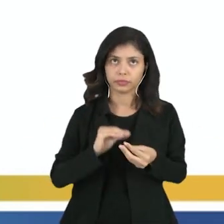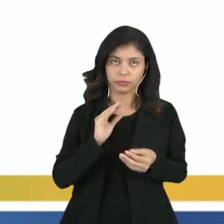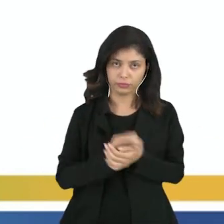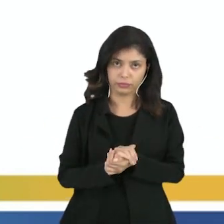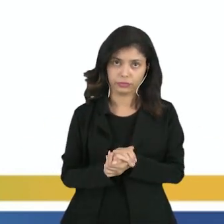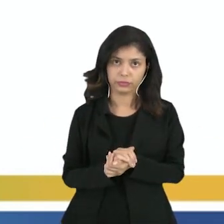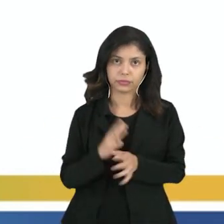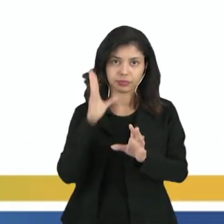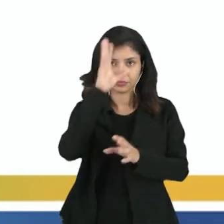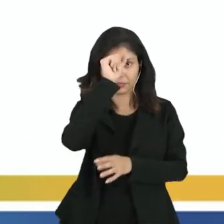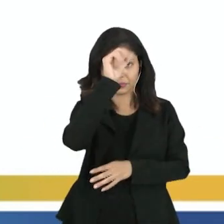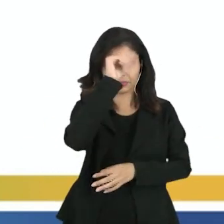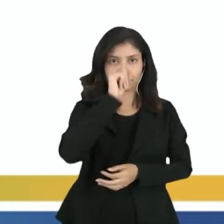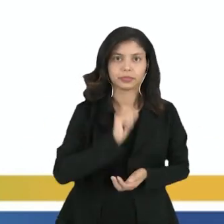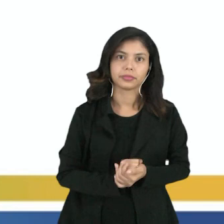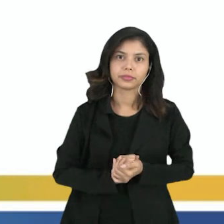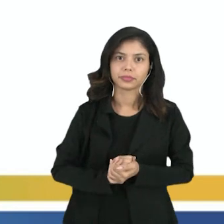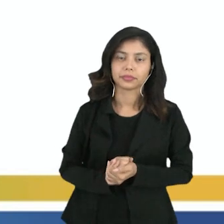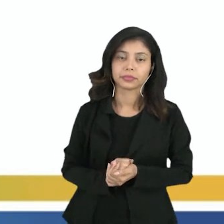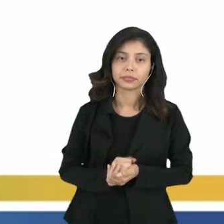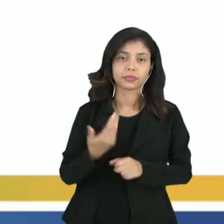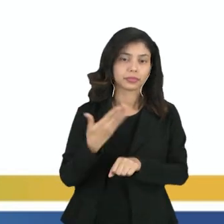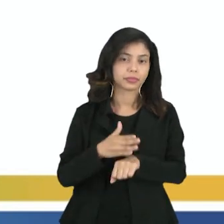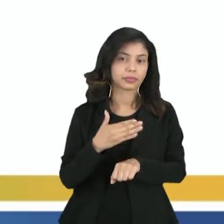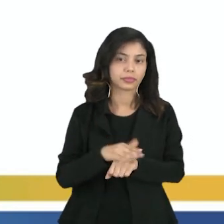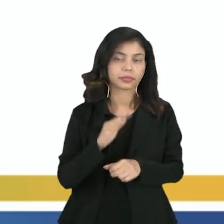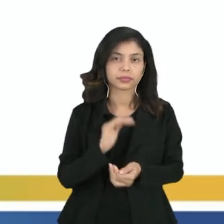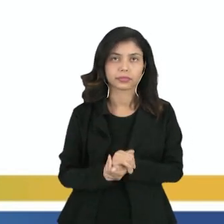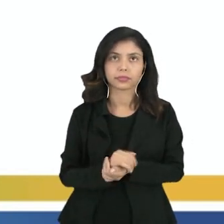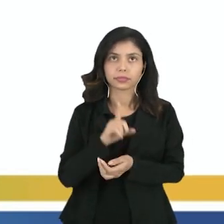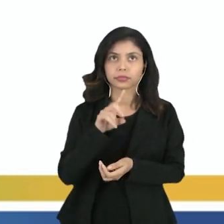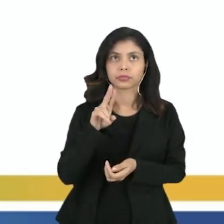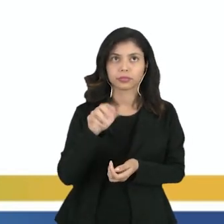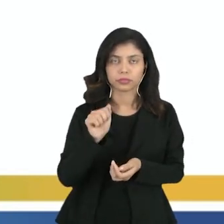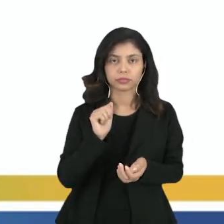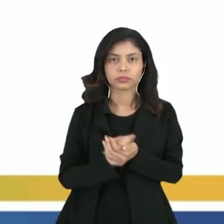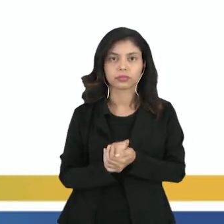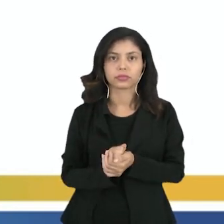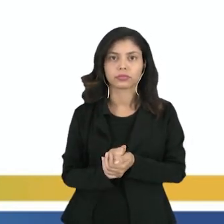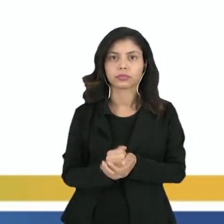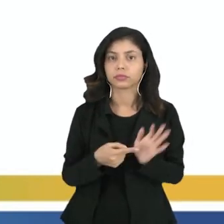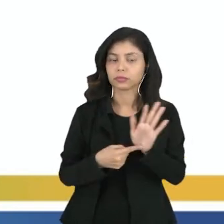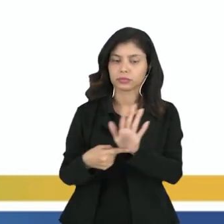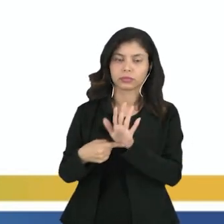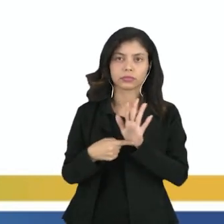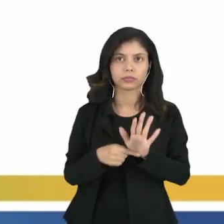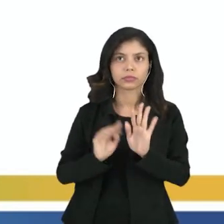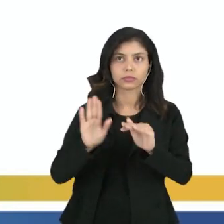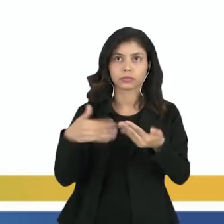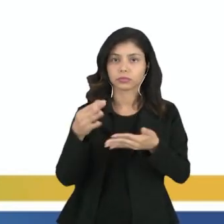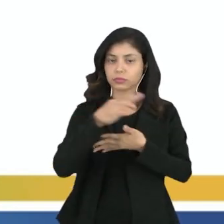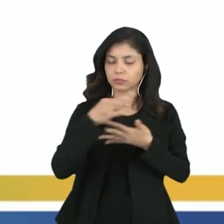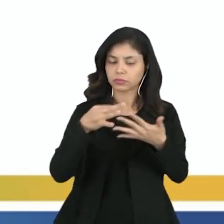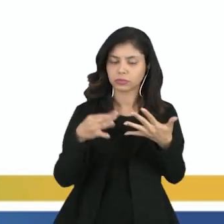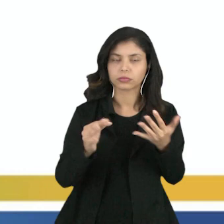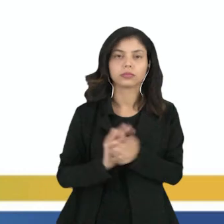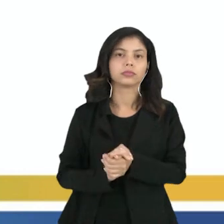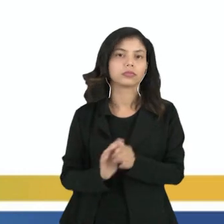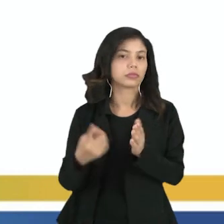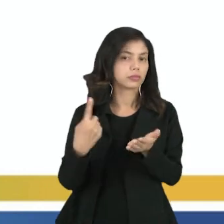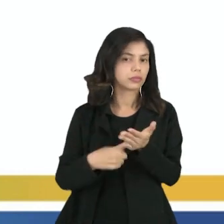reforçamos o nosso treino sobre as funções logarítmicas, destacamos aqui os tipos de funções que são consideradas crescente